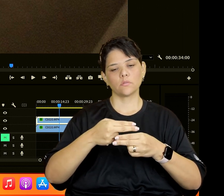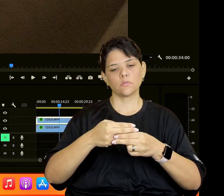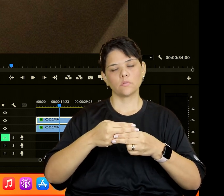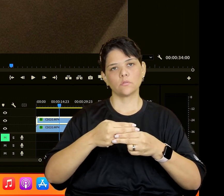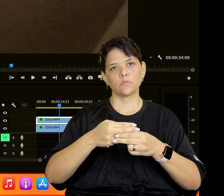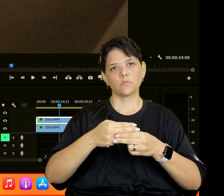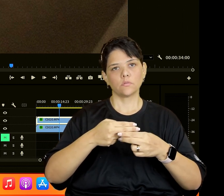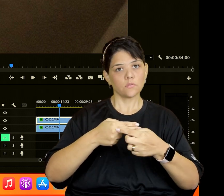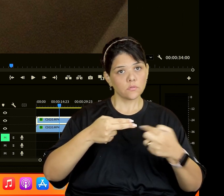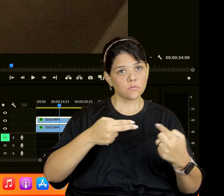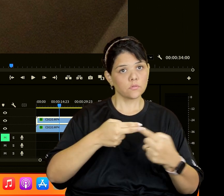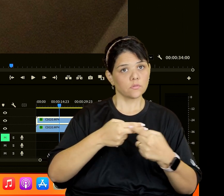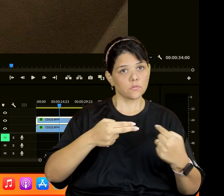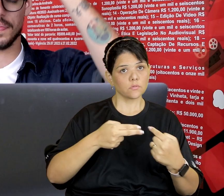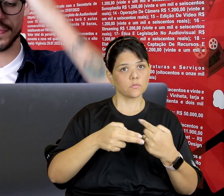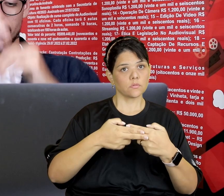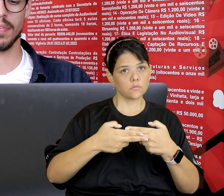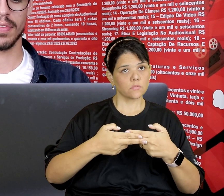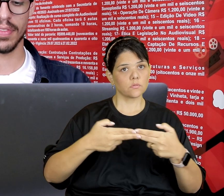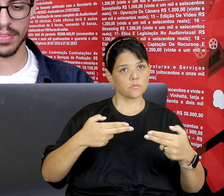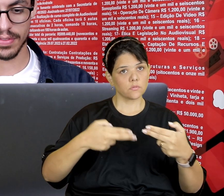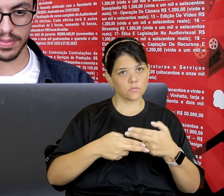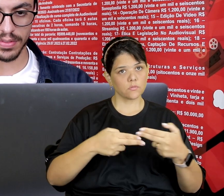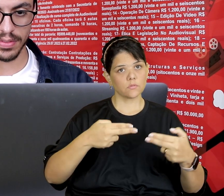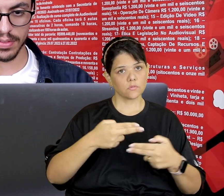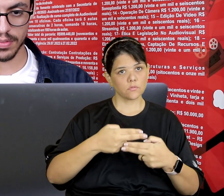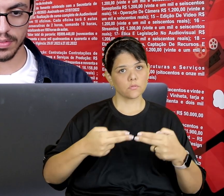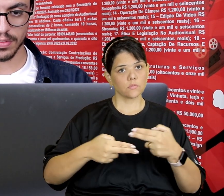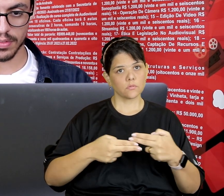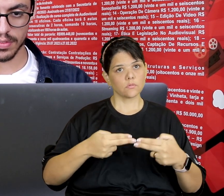dizer com camadas. Uma em cima da outra.